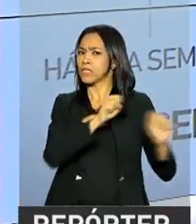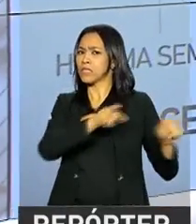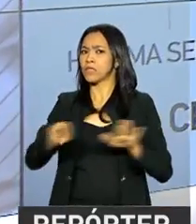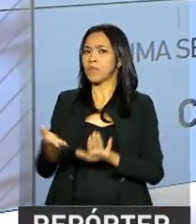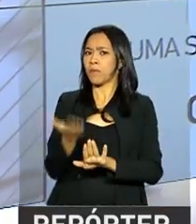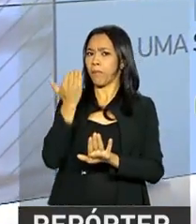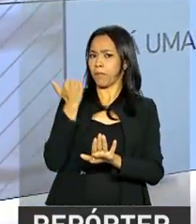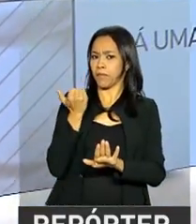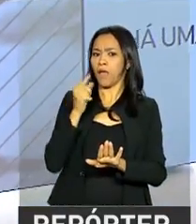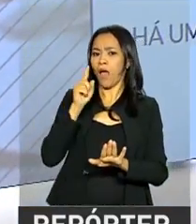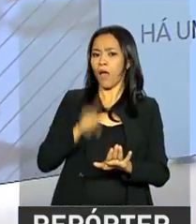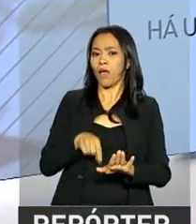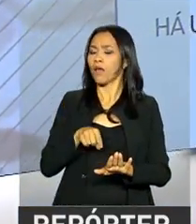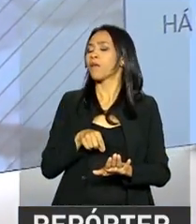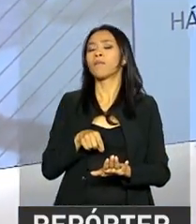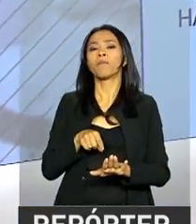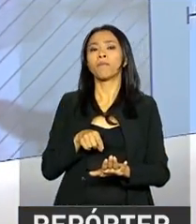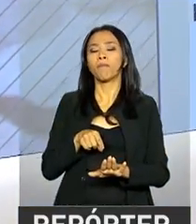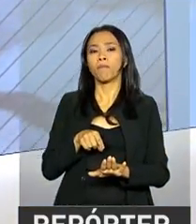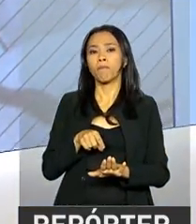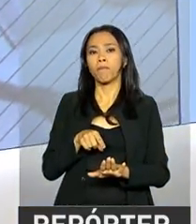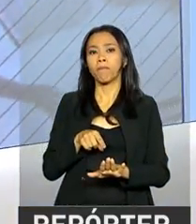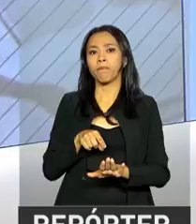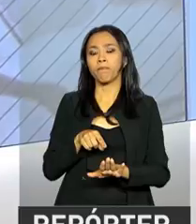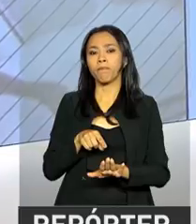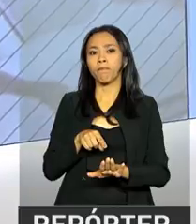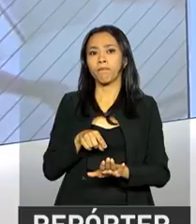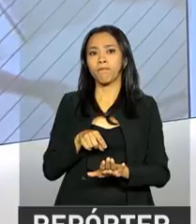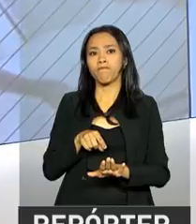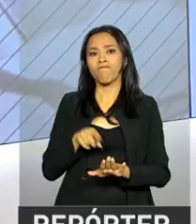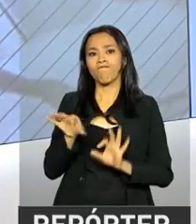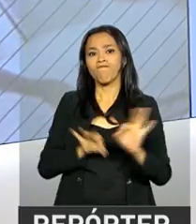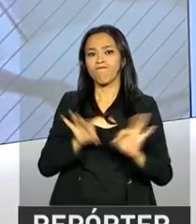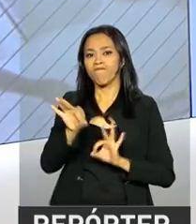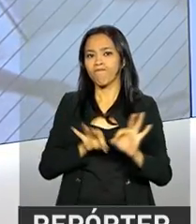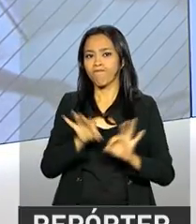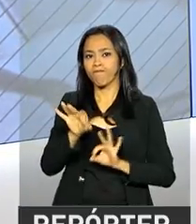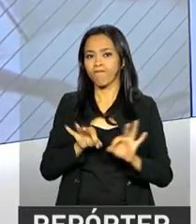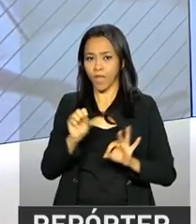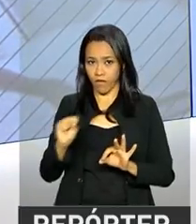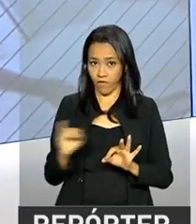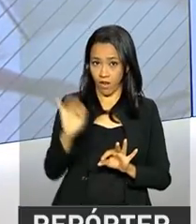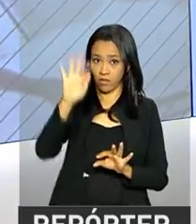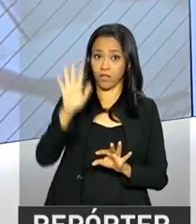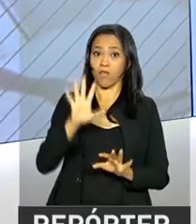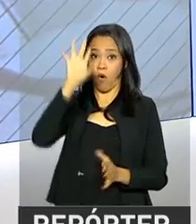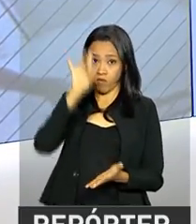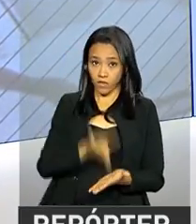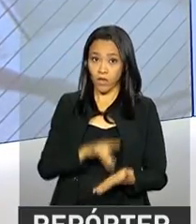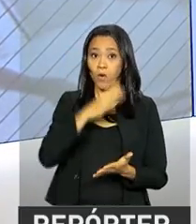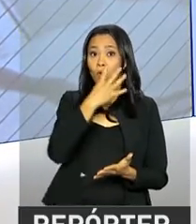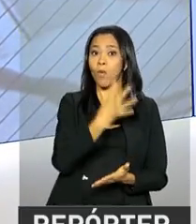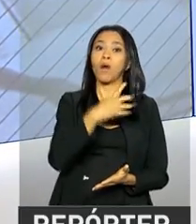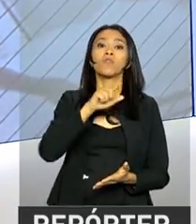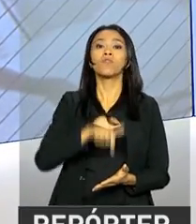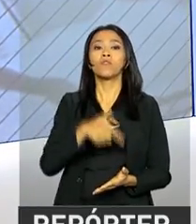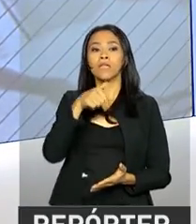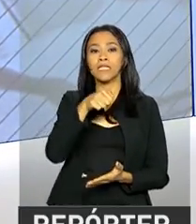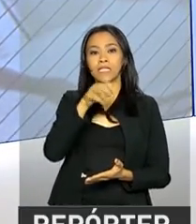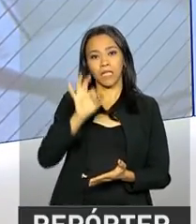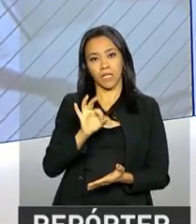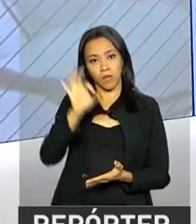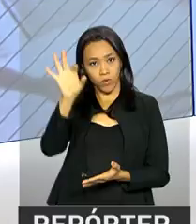previsão era que a que a previsão era que a inflação oficial ficasse em 4,70